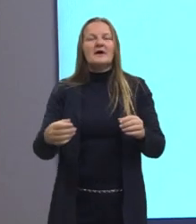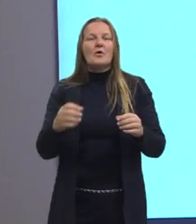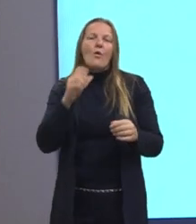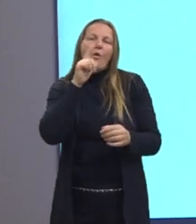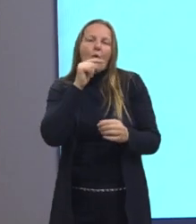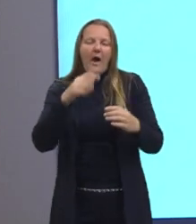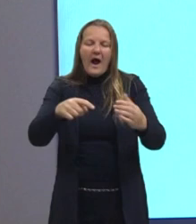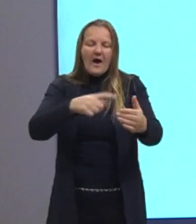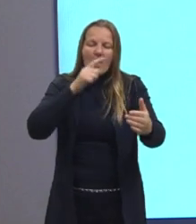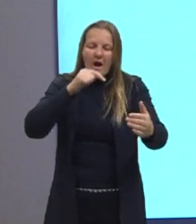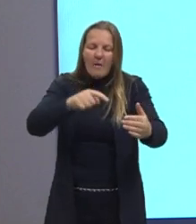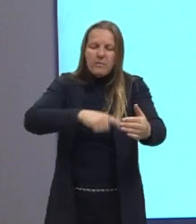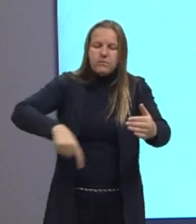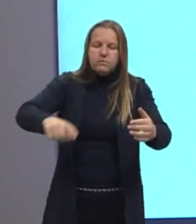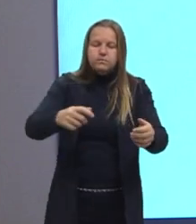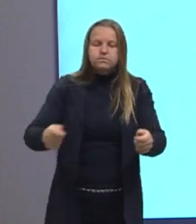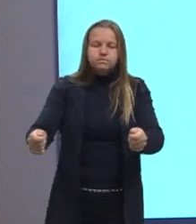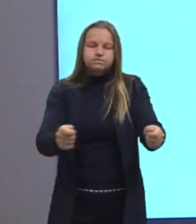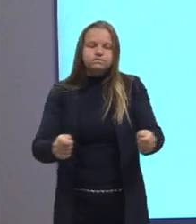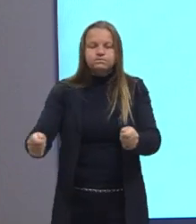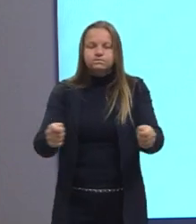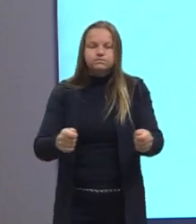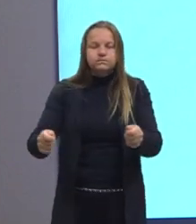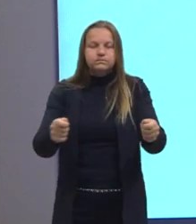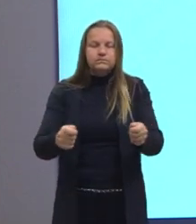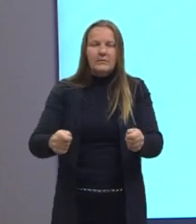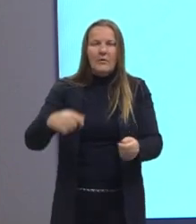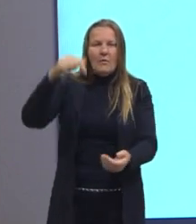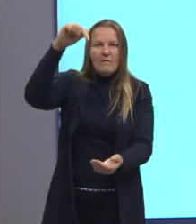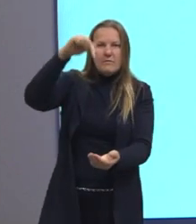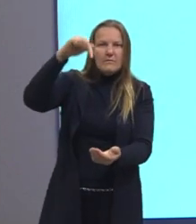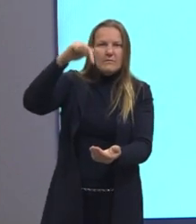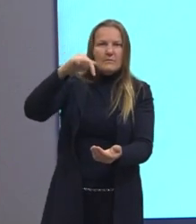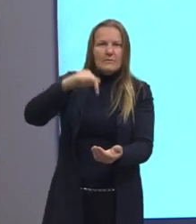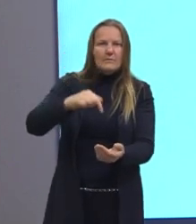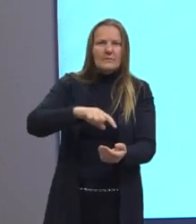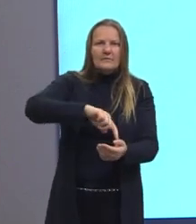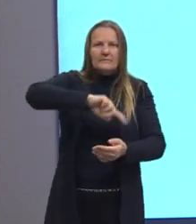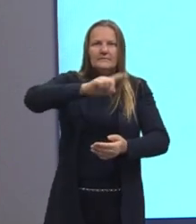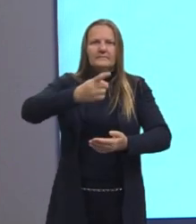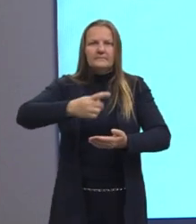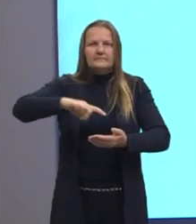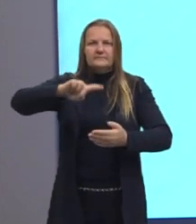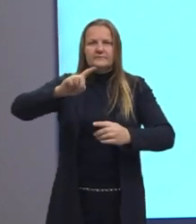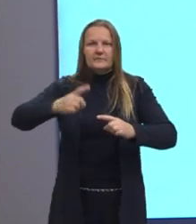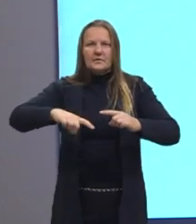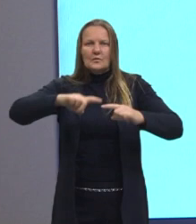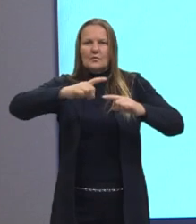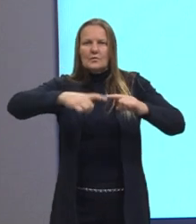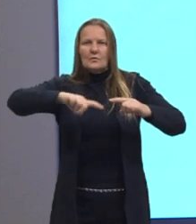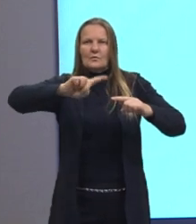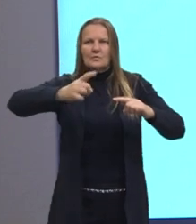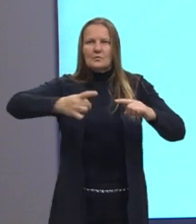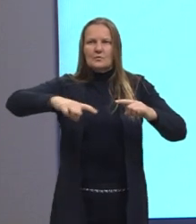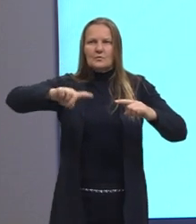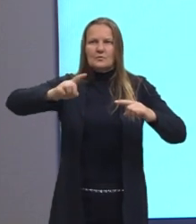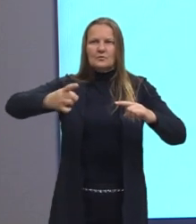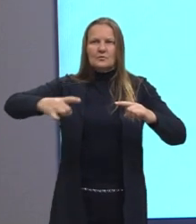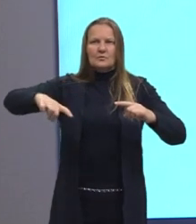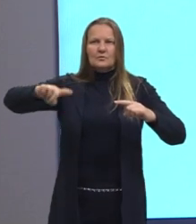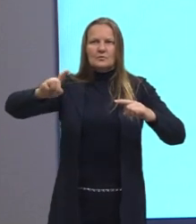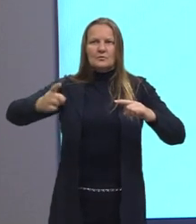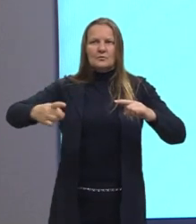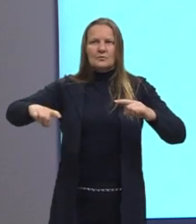água e começa a mexer né ou pingar alguma coisa mexer num Ponto Central A gente vai ver essas